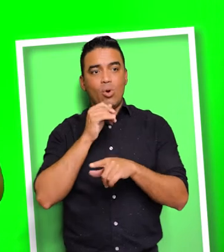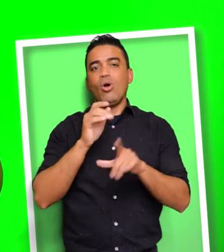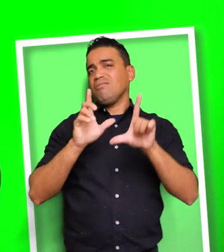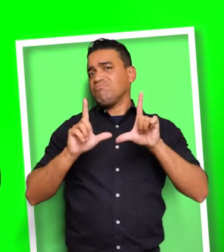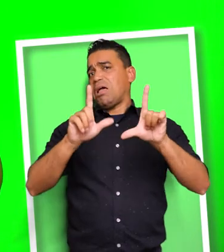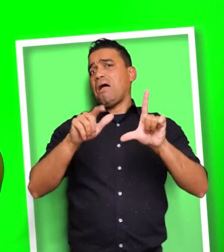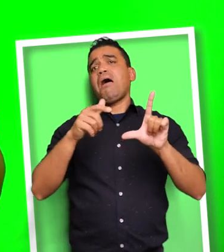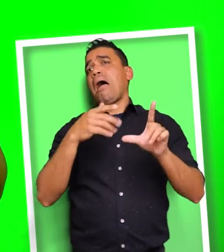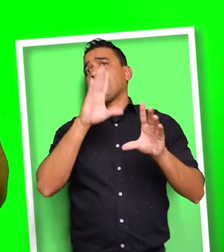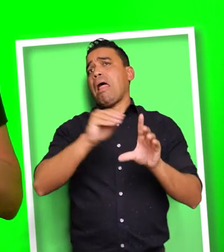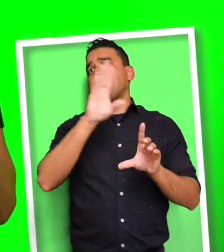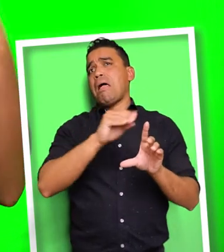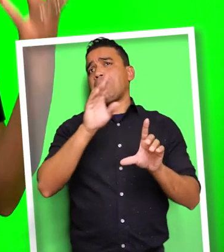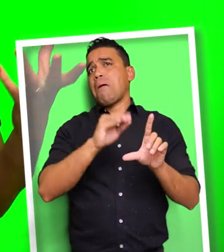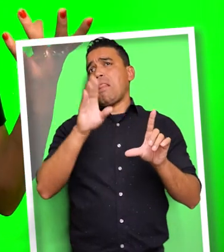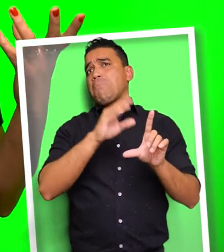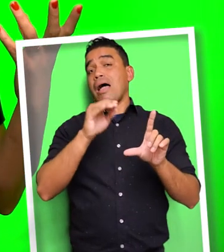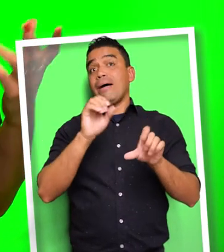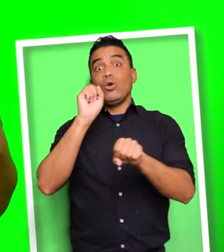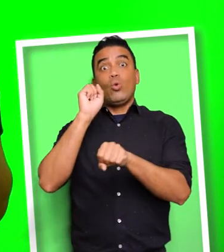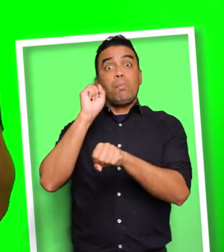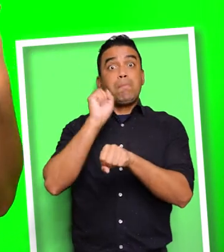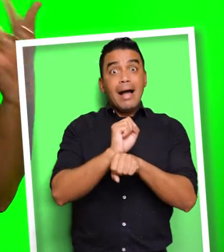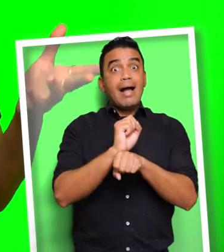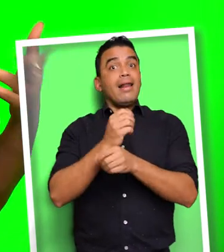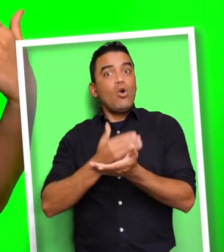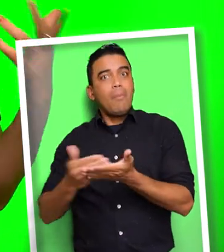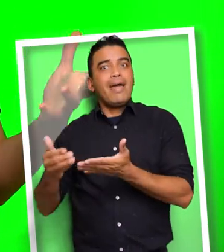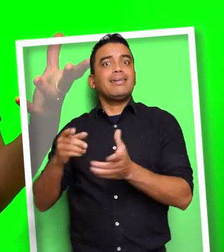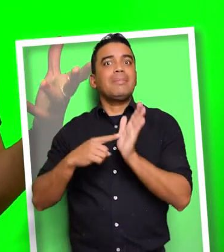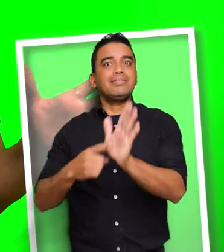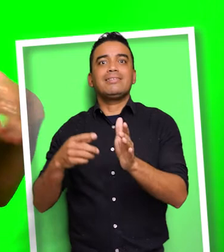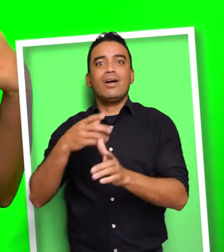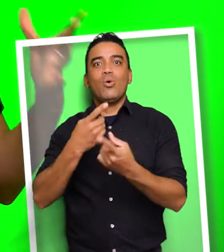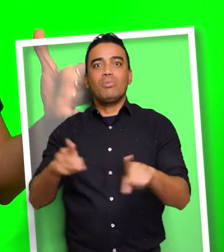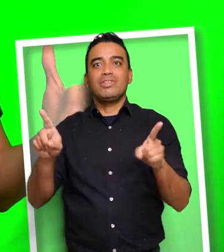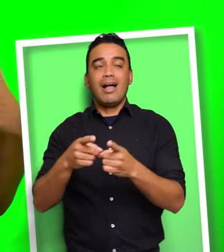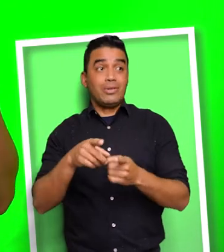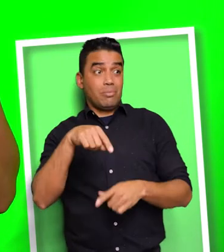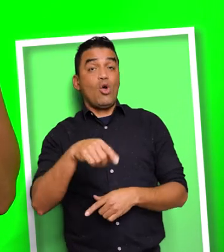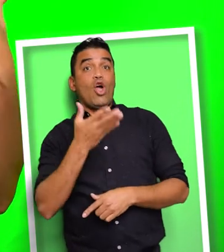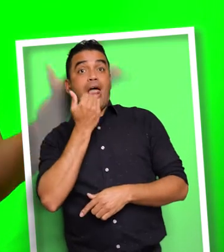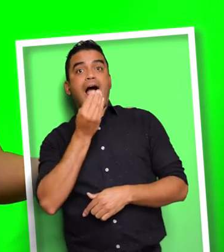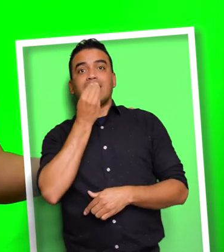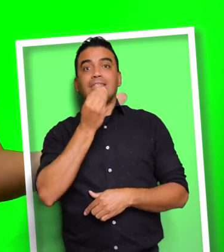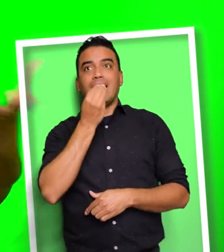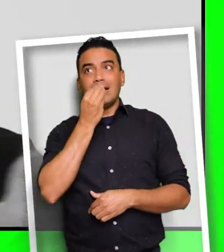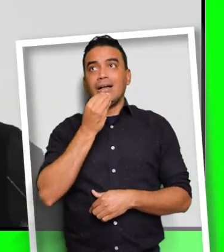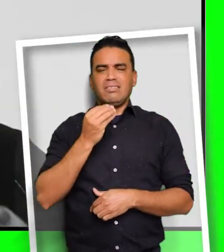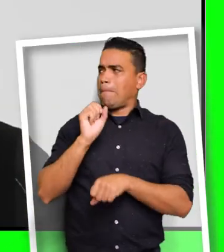está acontecendo e de repente começa um número musical. Então, às vezes, as pessoas que estão numa lanchonete começam a cantar e todo mundo